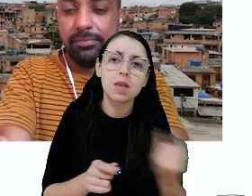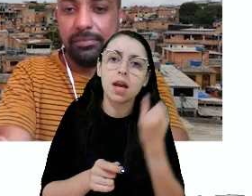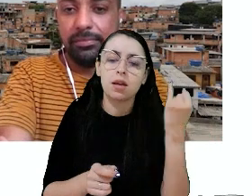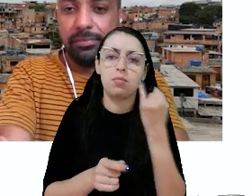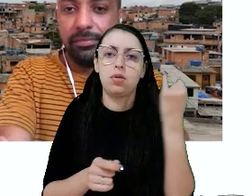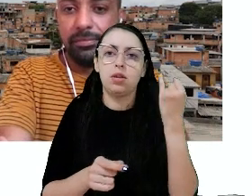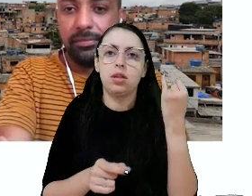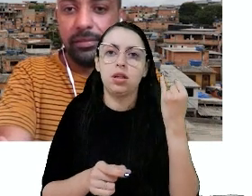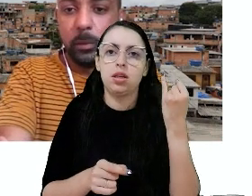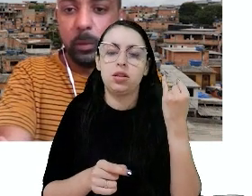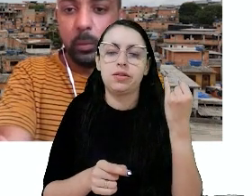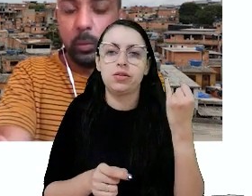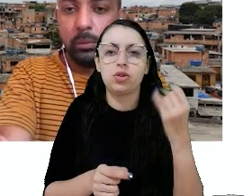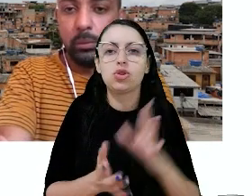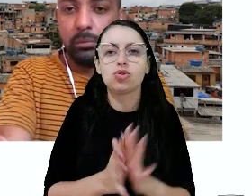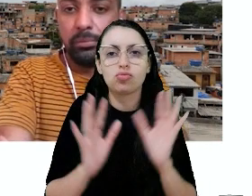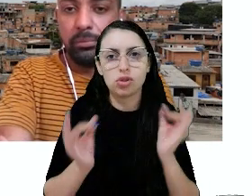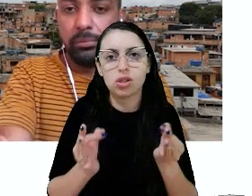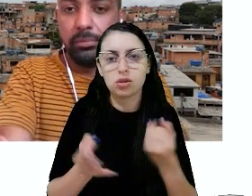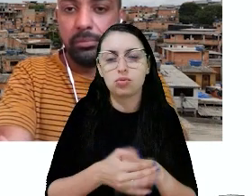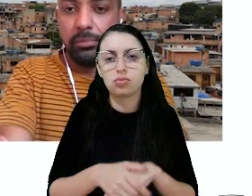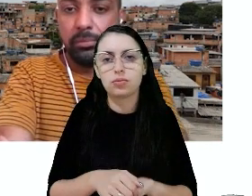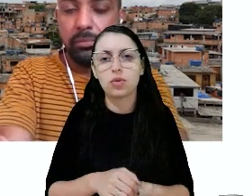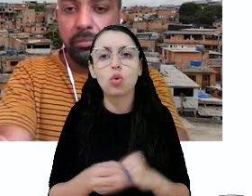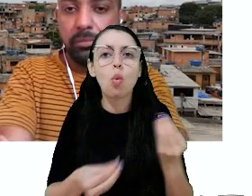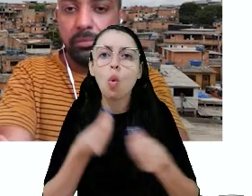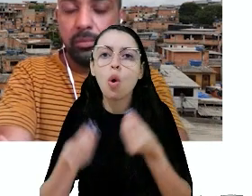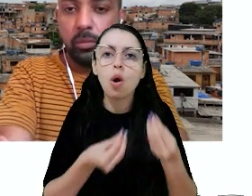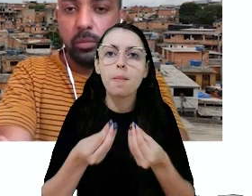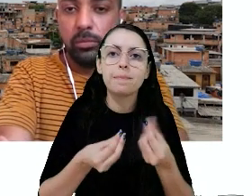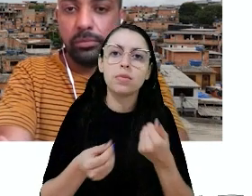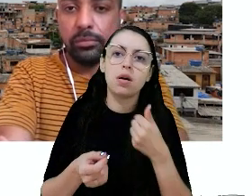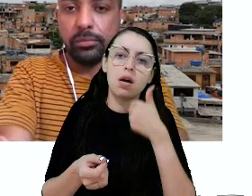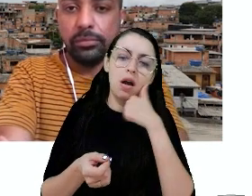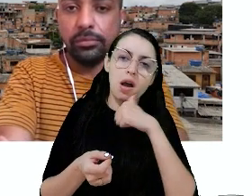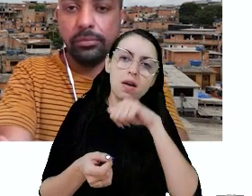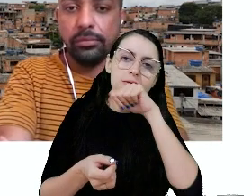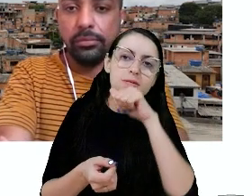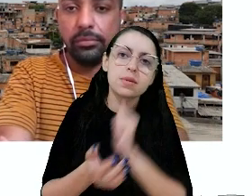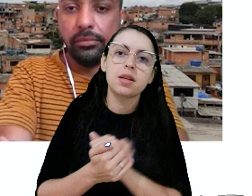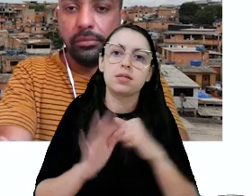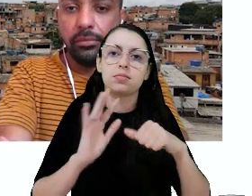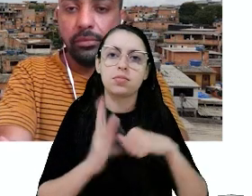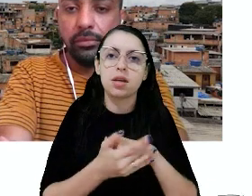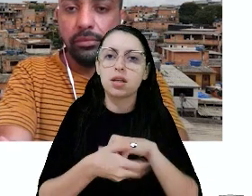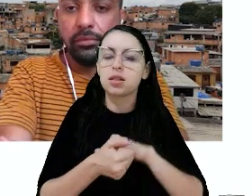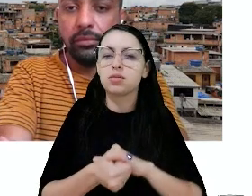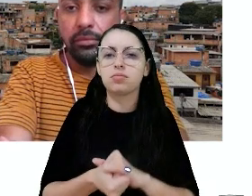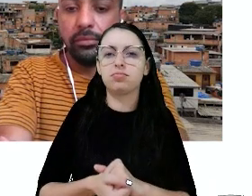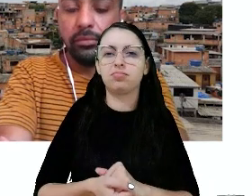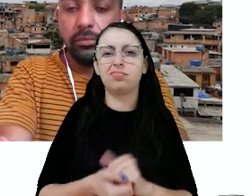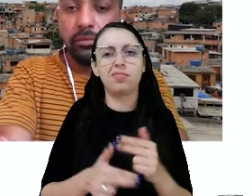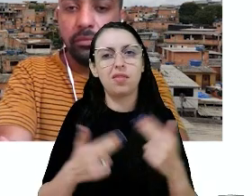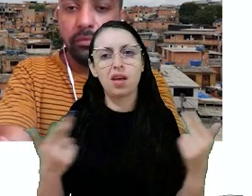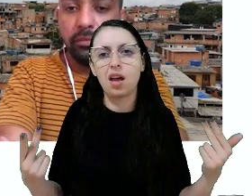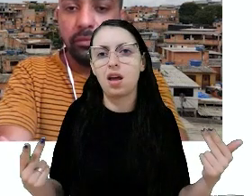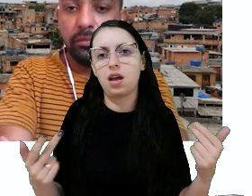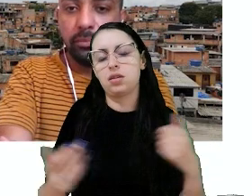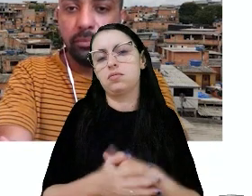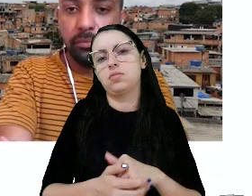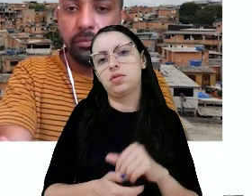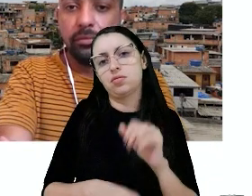é importante isso, e como as mães da Candelária, as mães